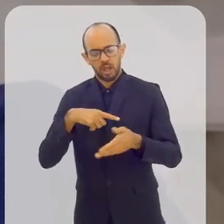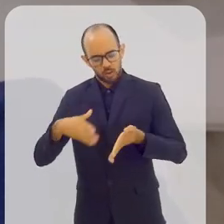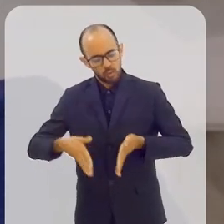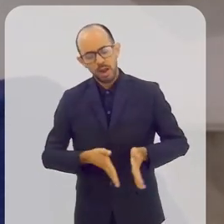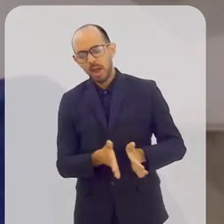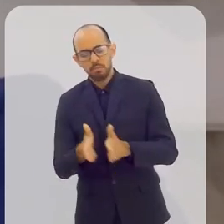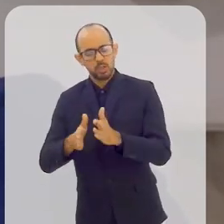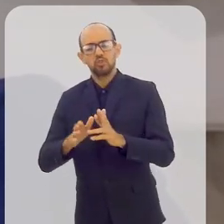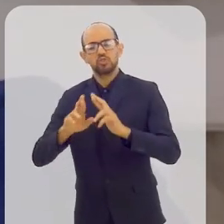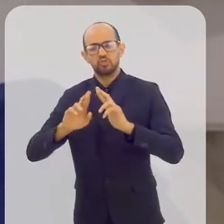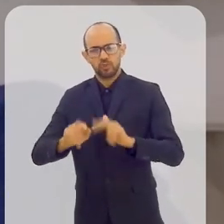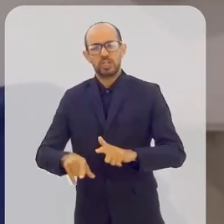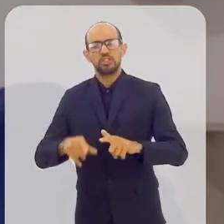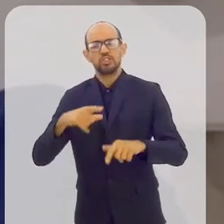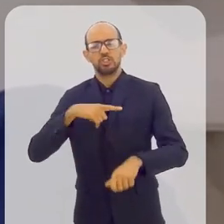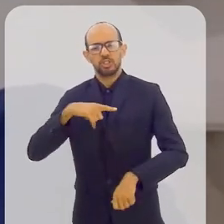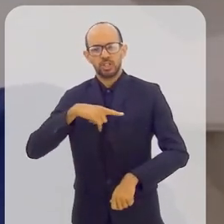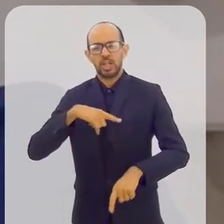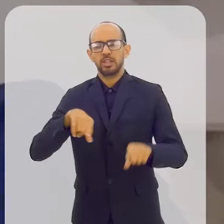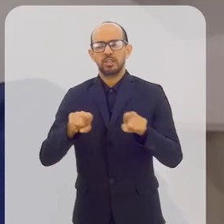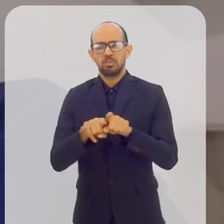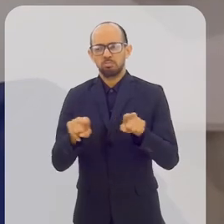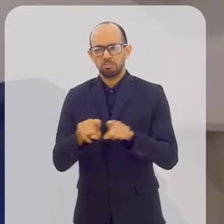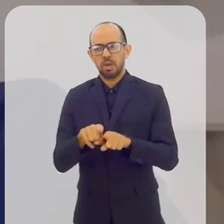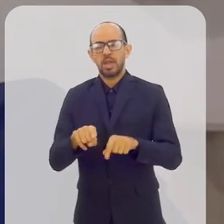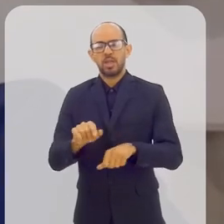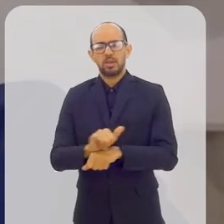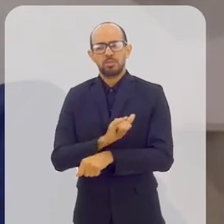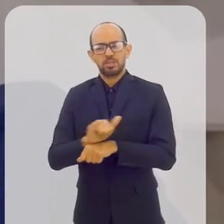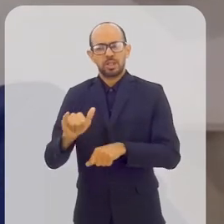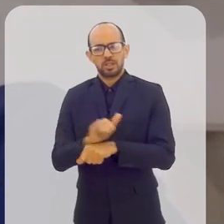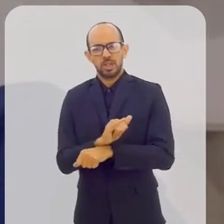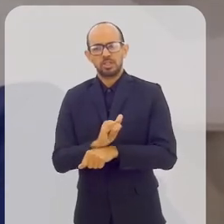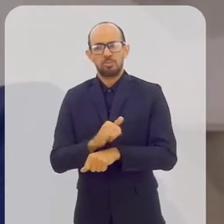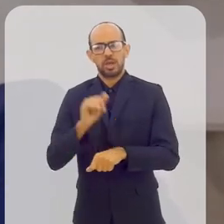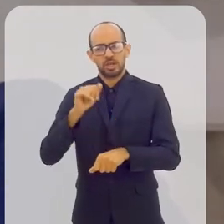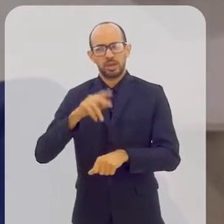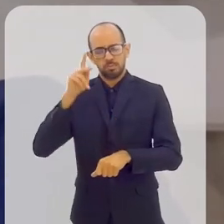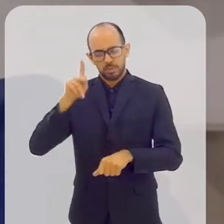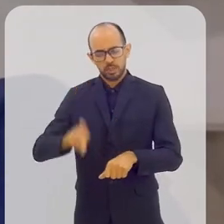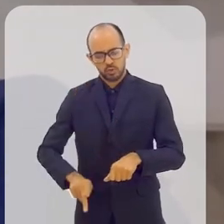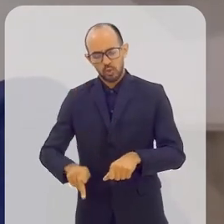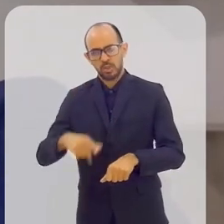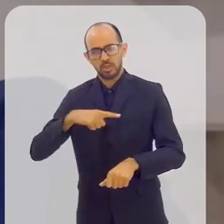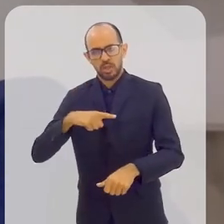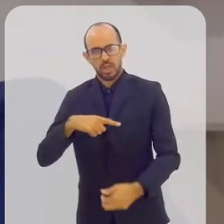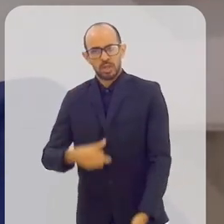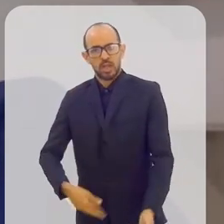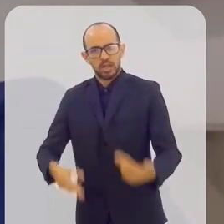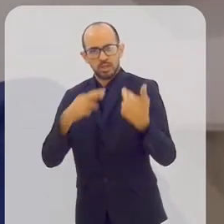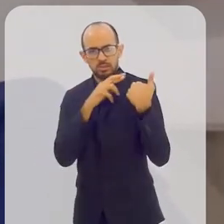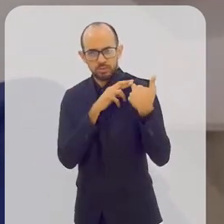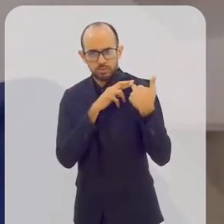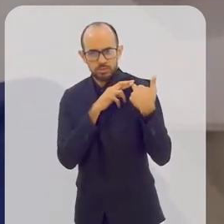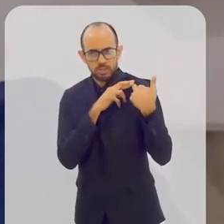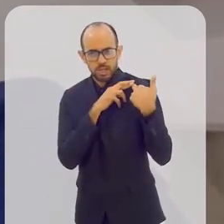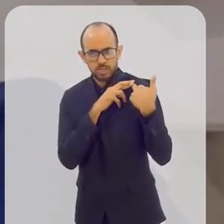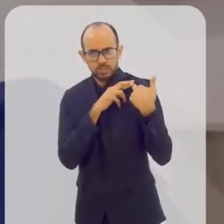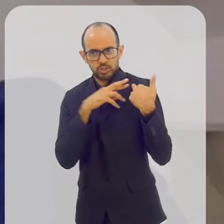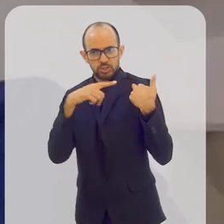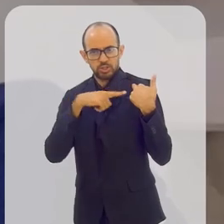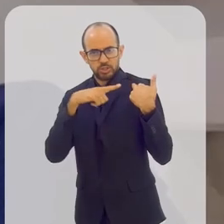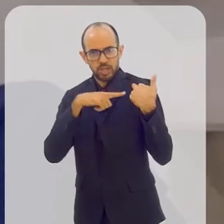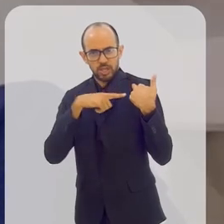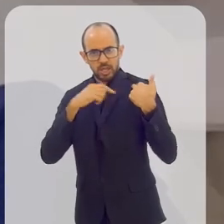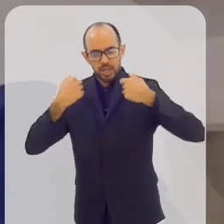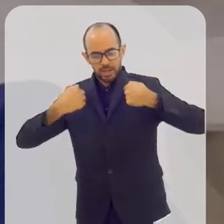caminho diferente. Existe uma maneira em que o indivíduo tem a responsabilidade